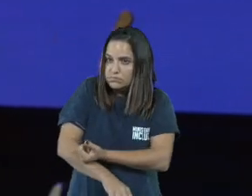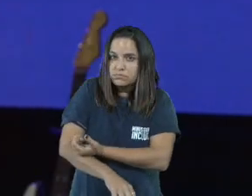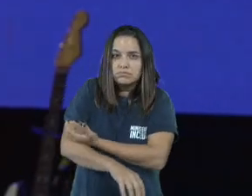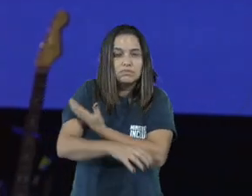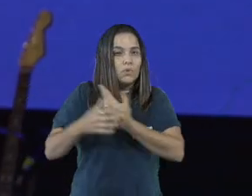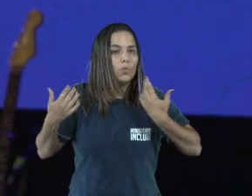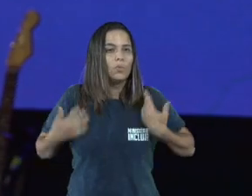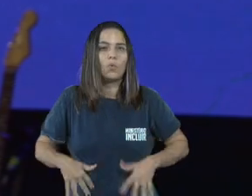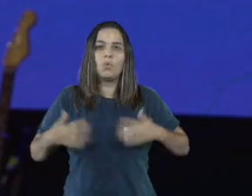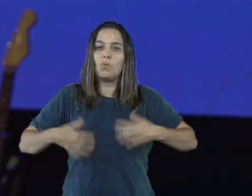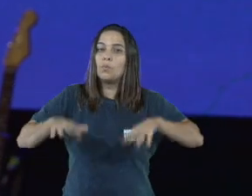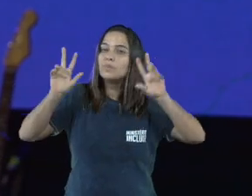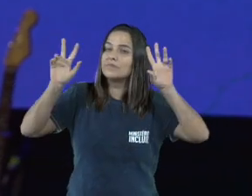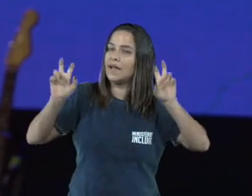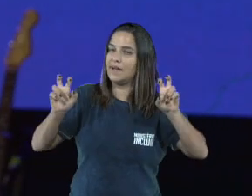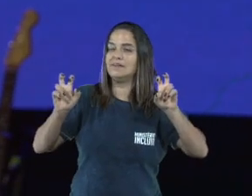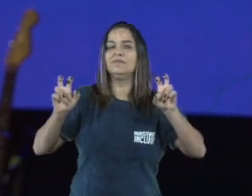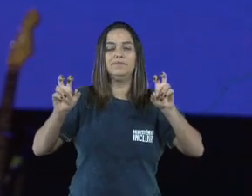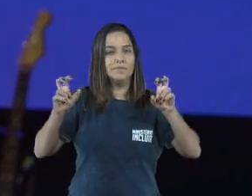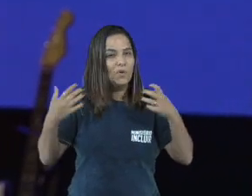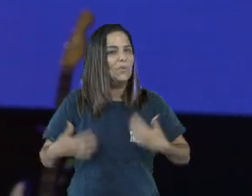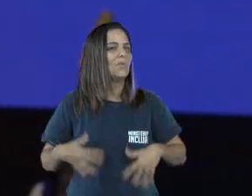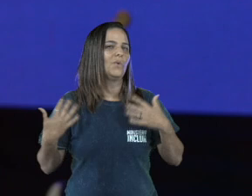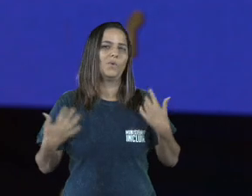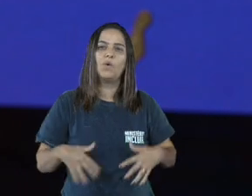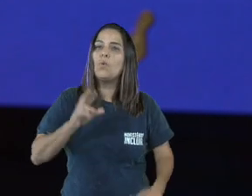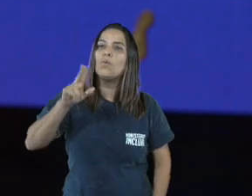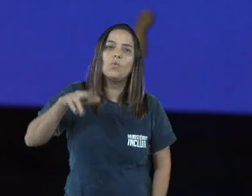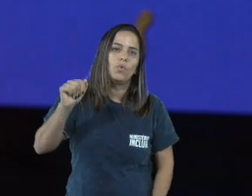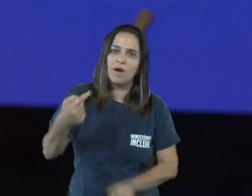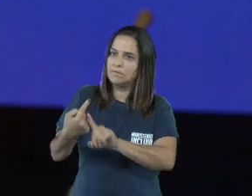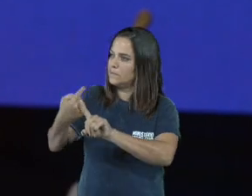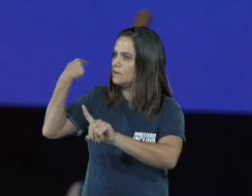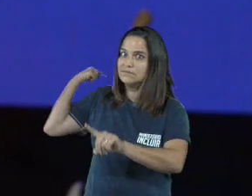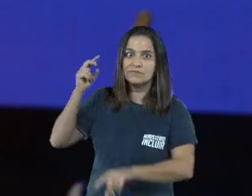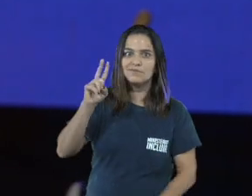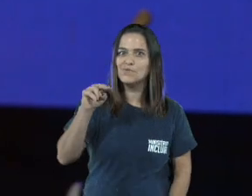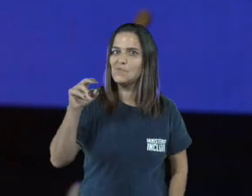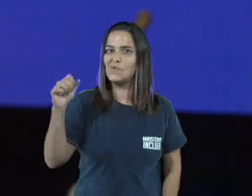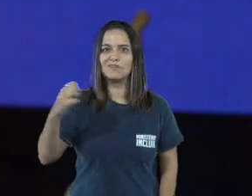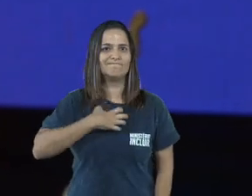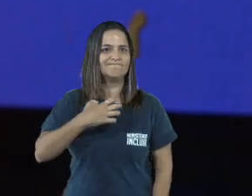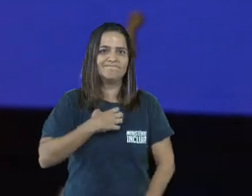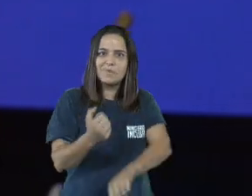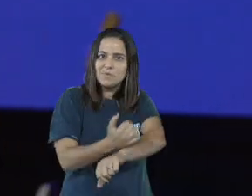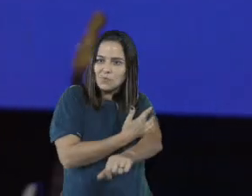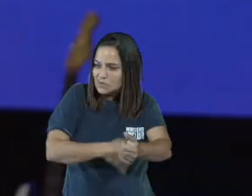e eu não tremo para pegar nesse posto e eu sinto a resposta mesmo eu tô tremendo